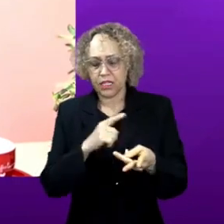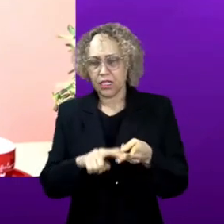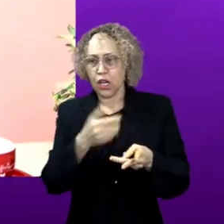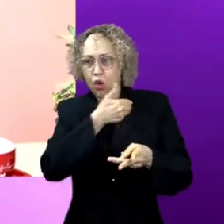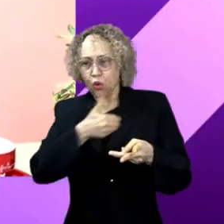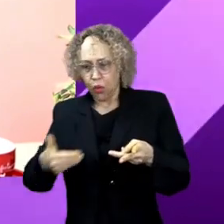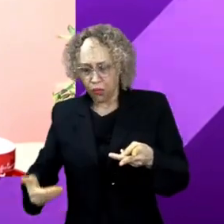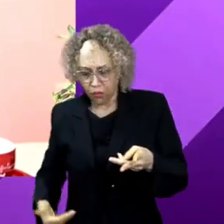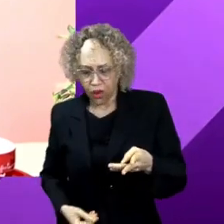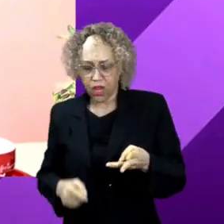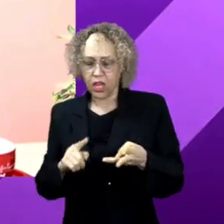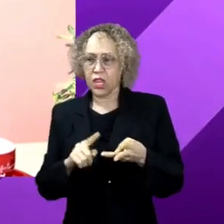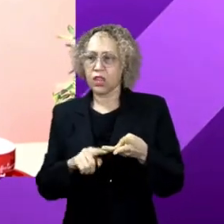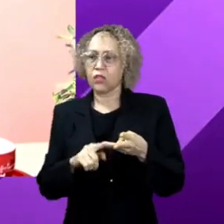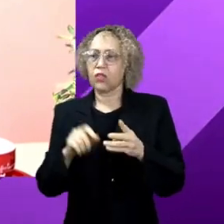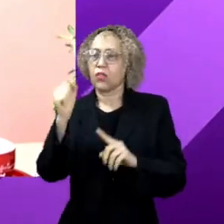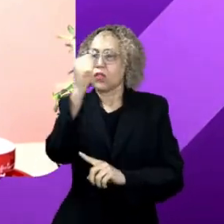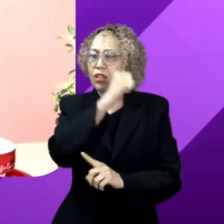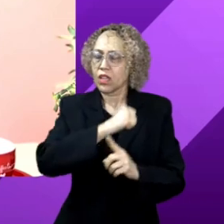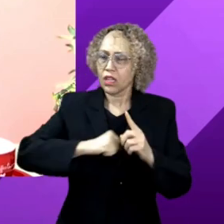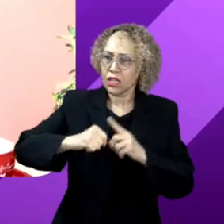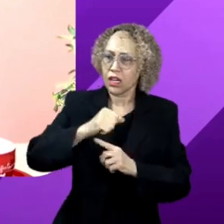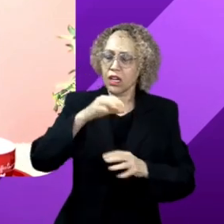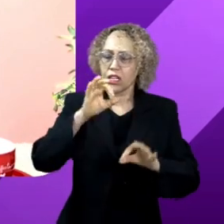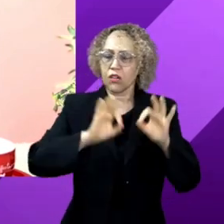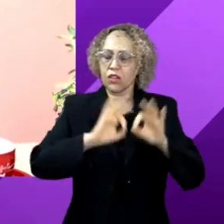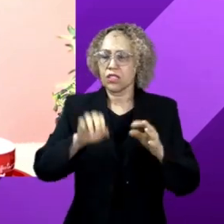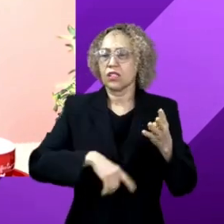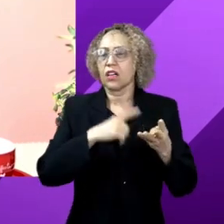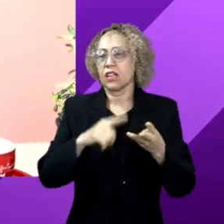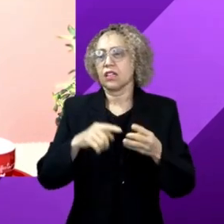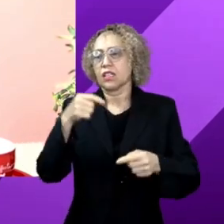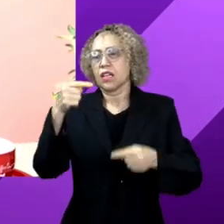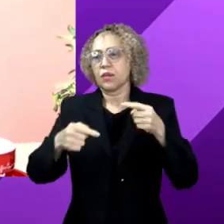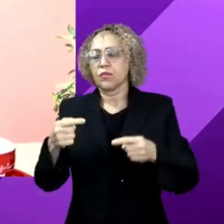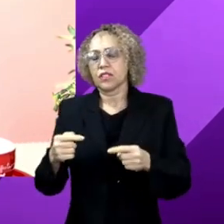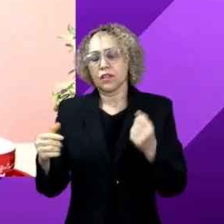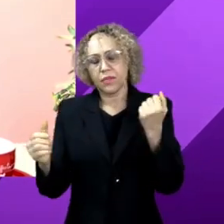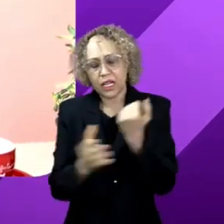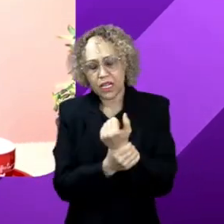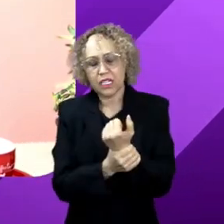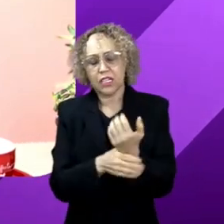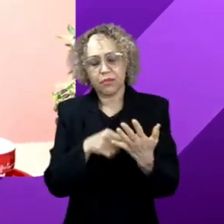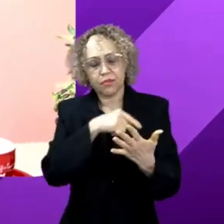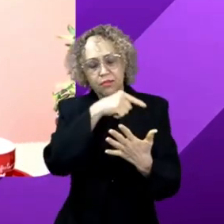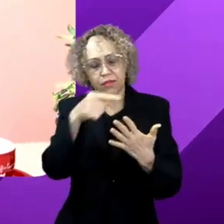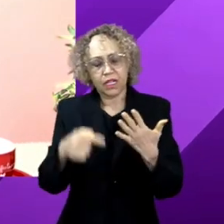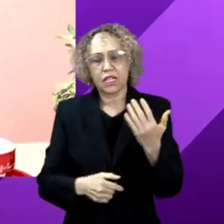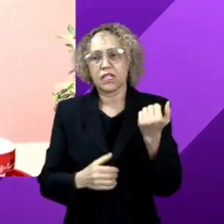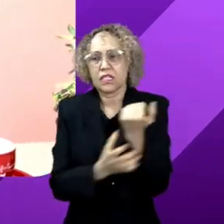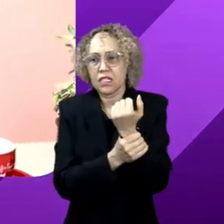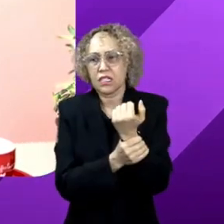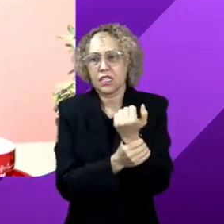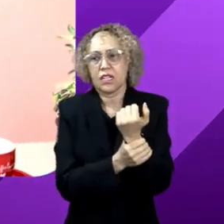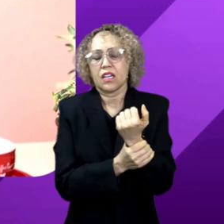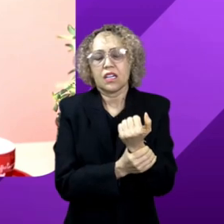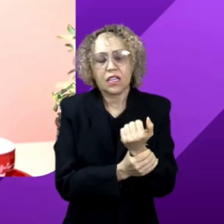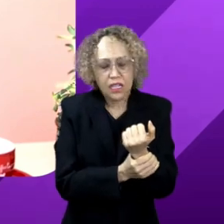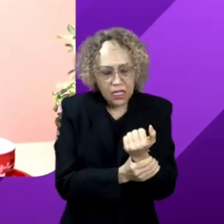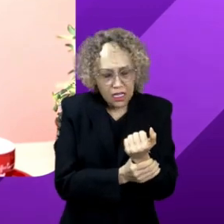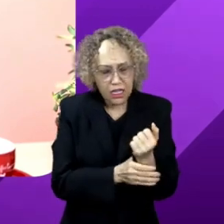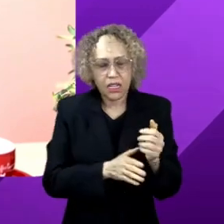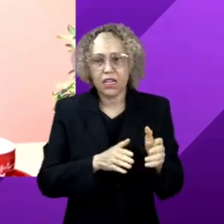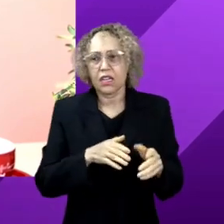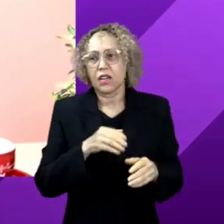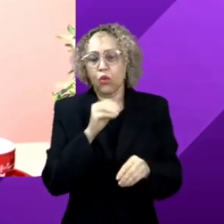a política para garantir que o cuidado seja acessível a todos e todas e que as mulheres possam se